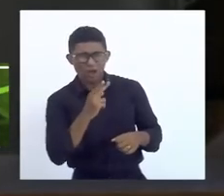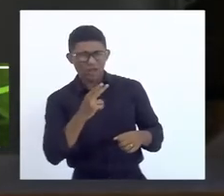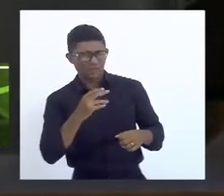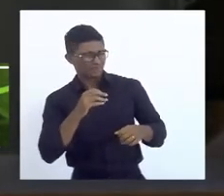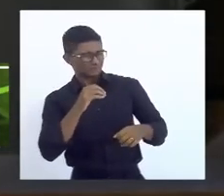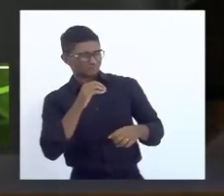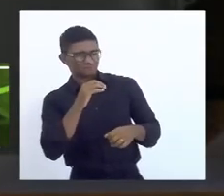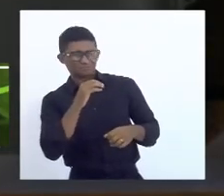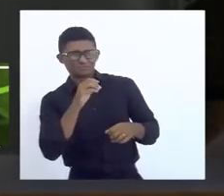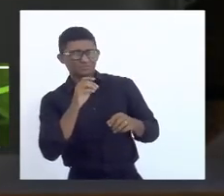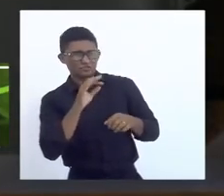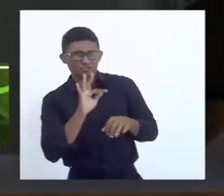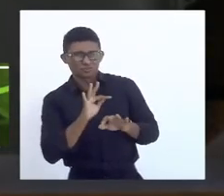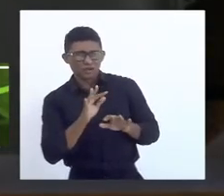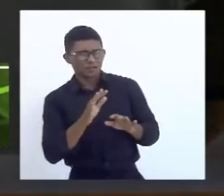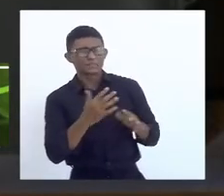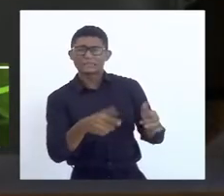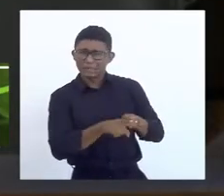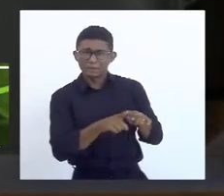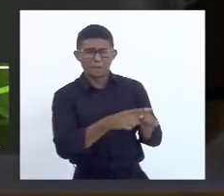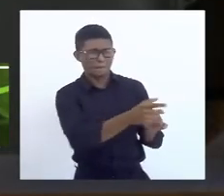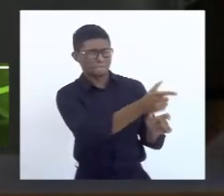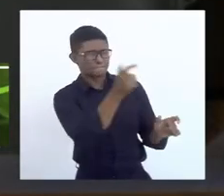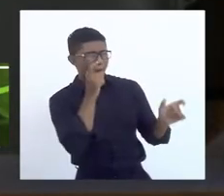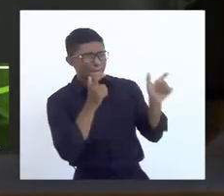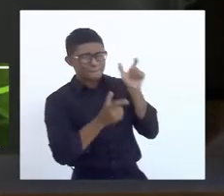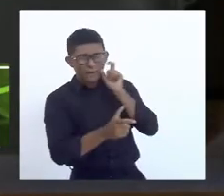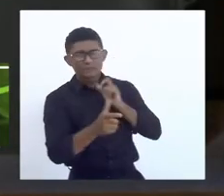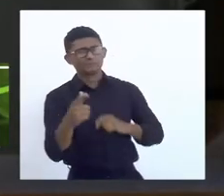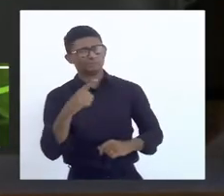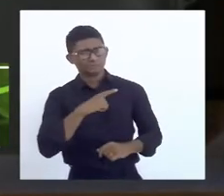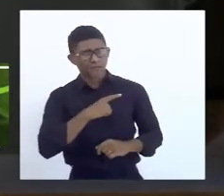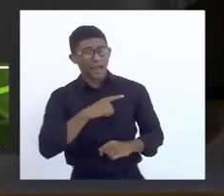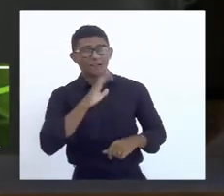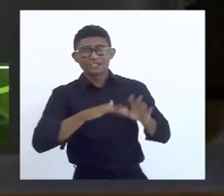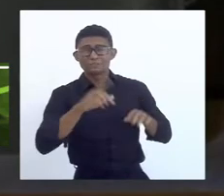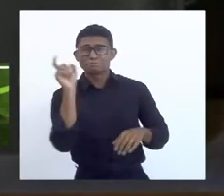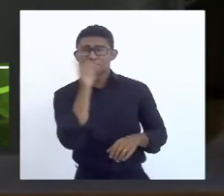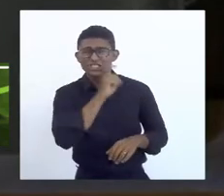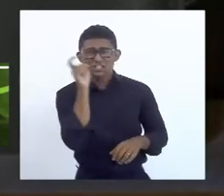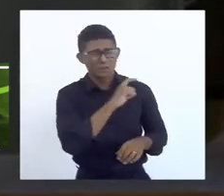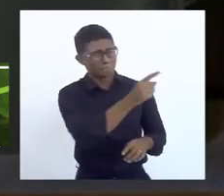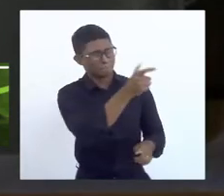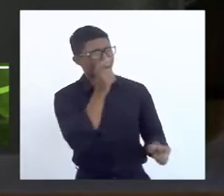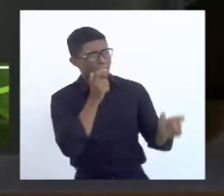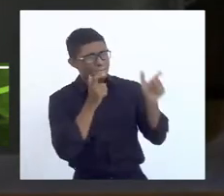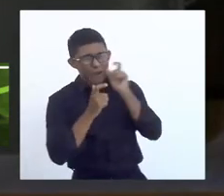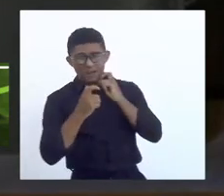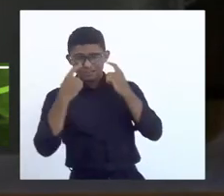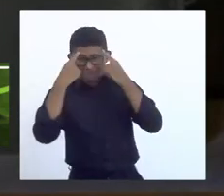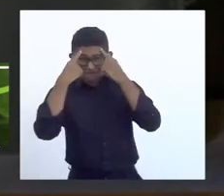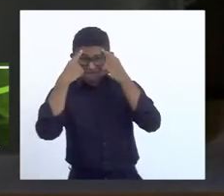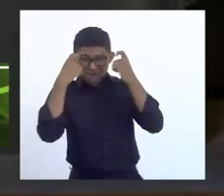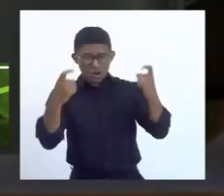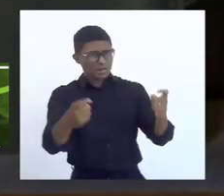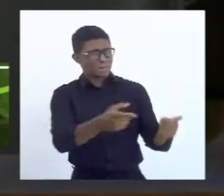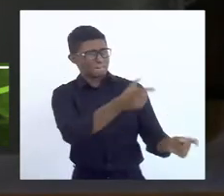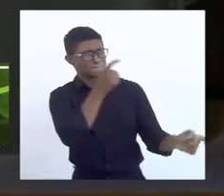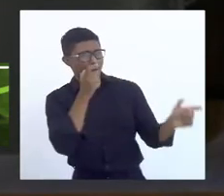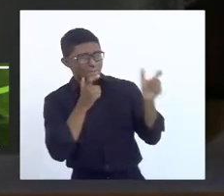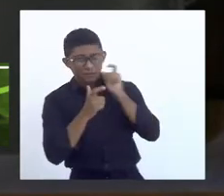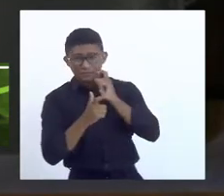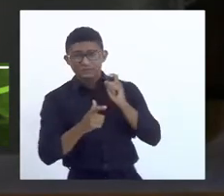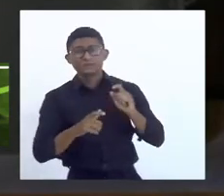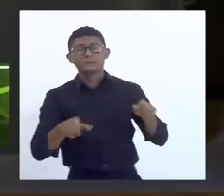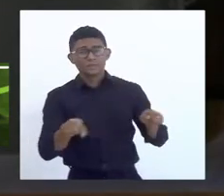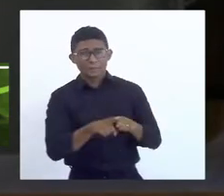aguenta calúnia, difamação, a gente aguenta violência, a gente aguenta até a morte, porque eles